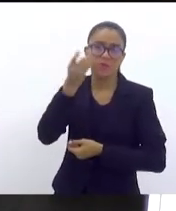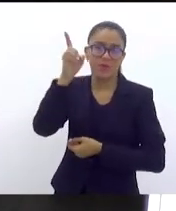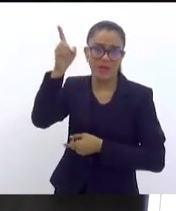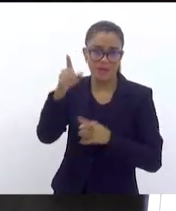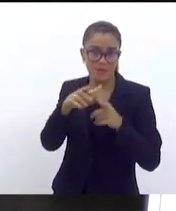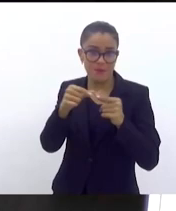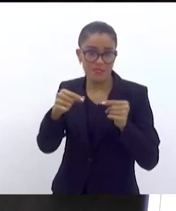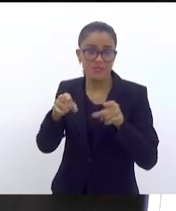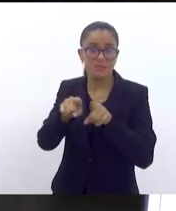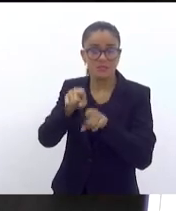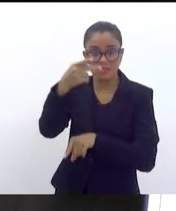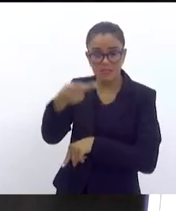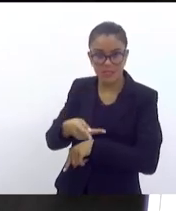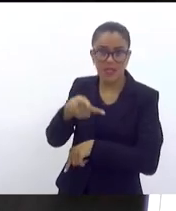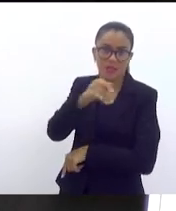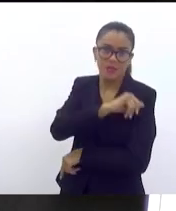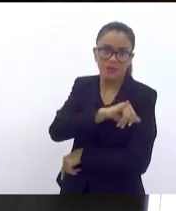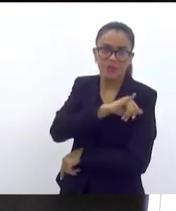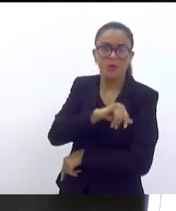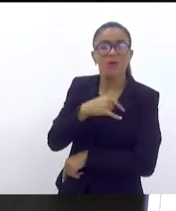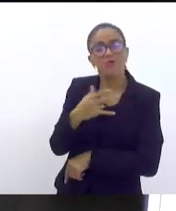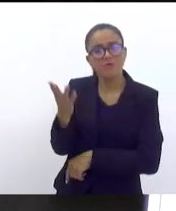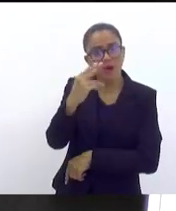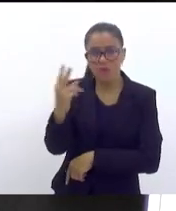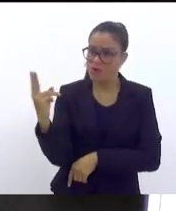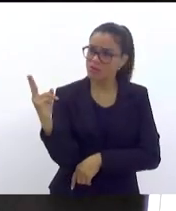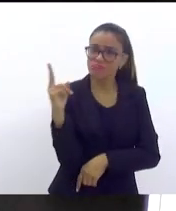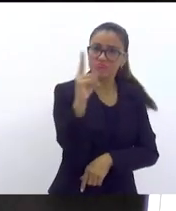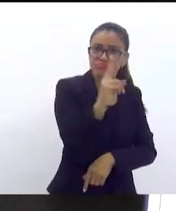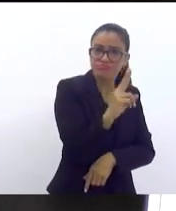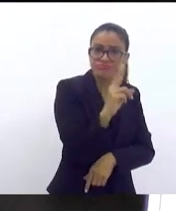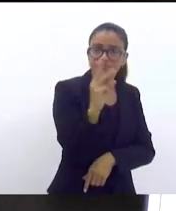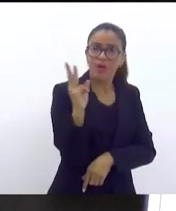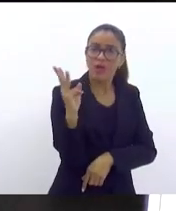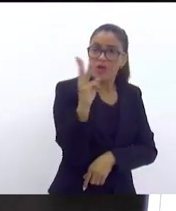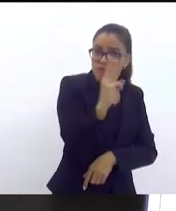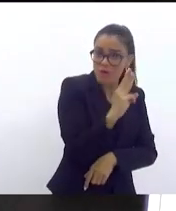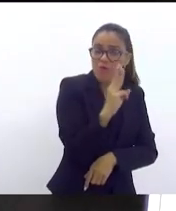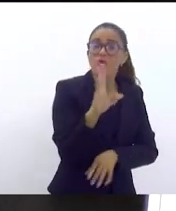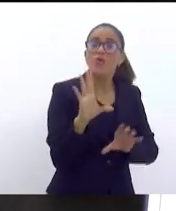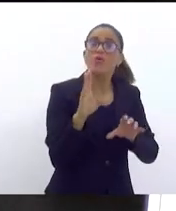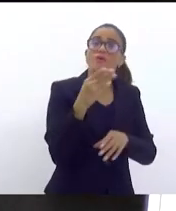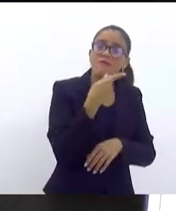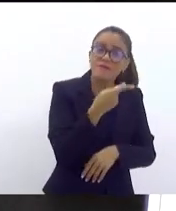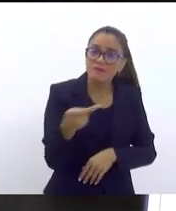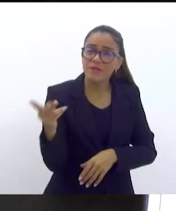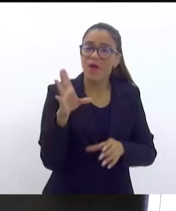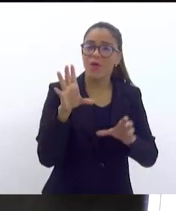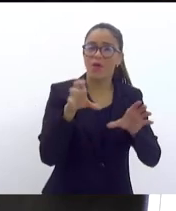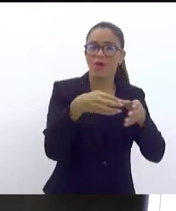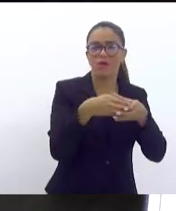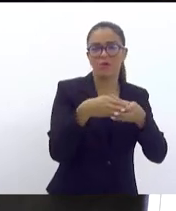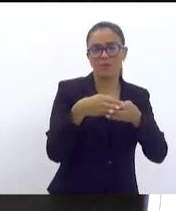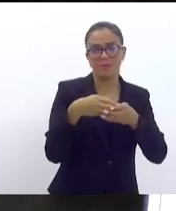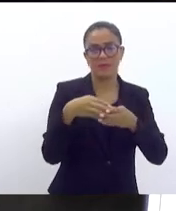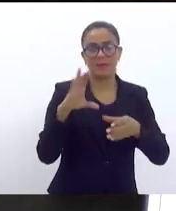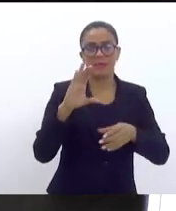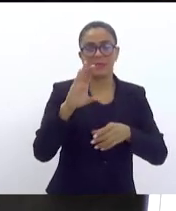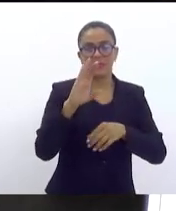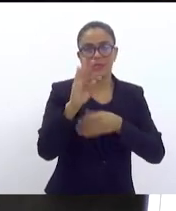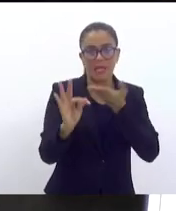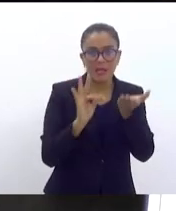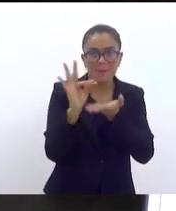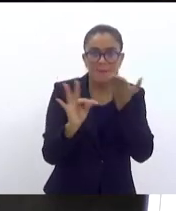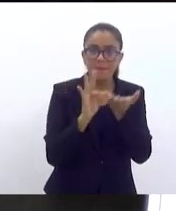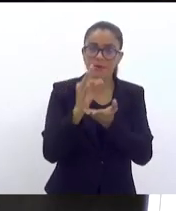o daqui também para ir comigo visitar uma comunidade terapêutica séria para